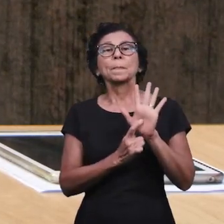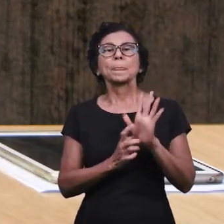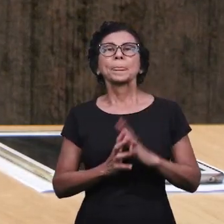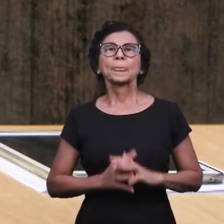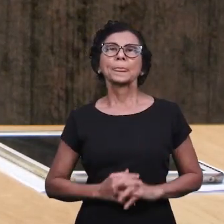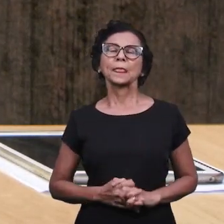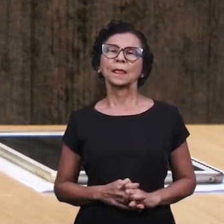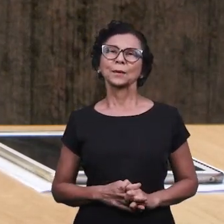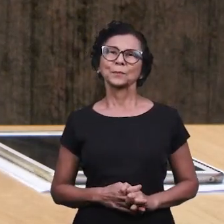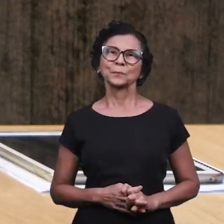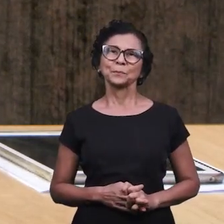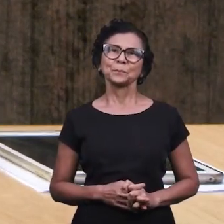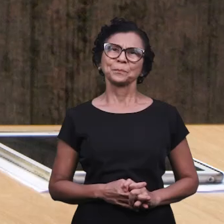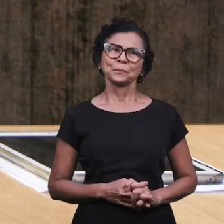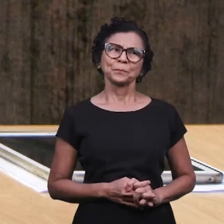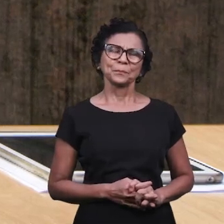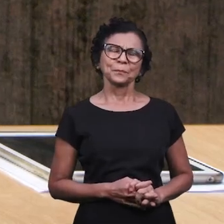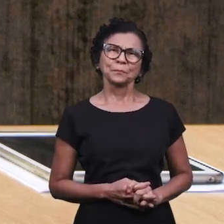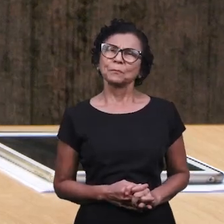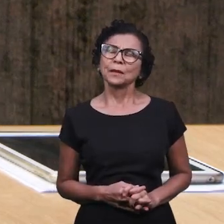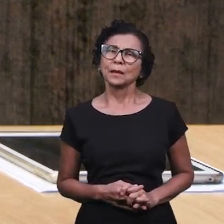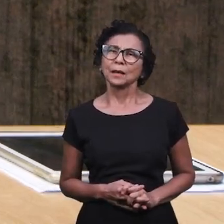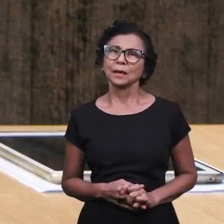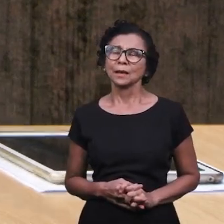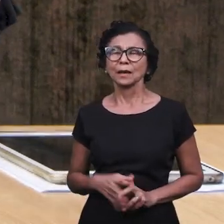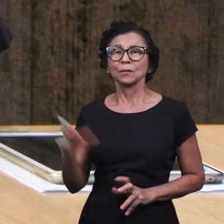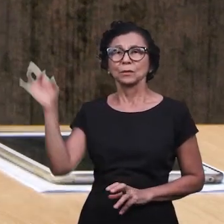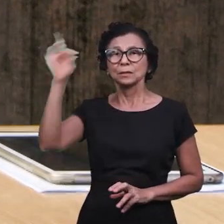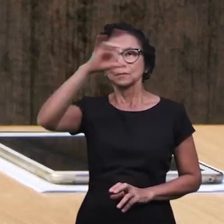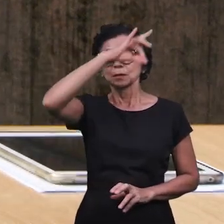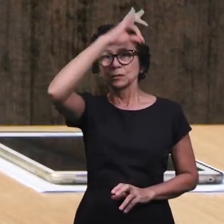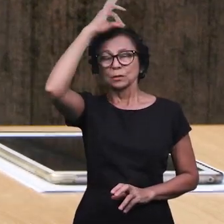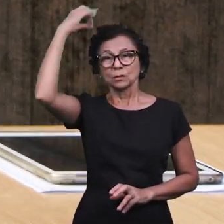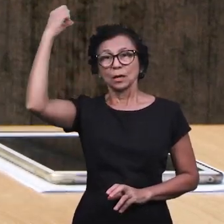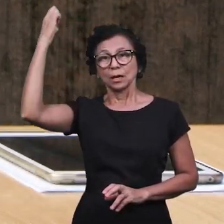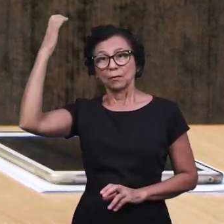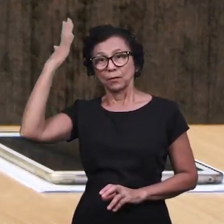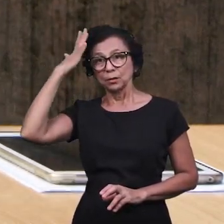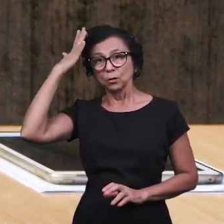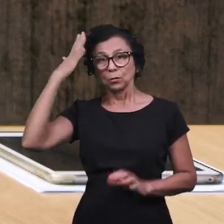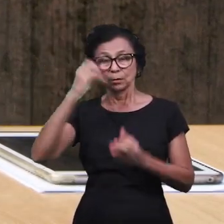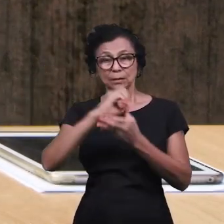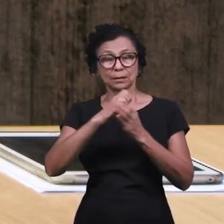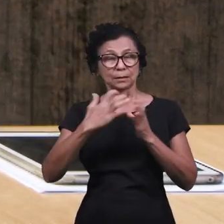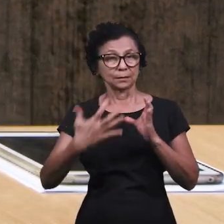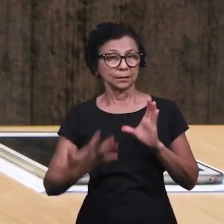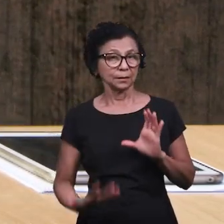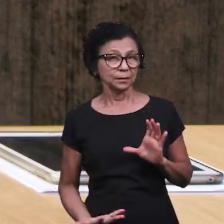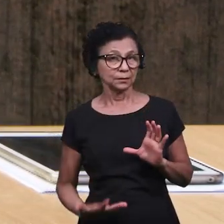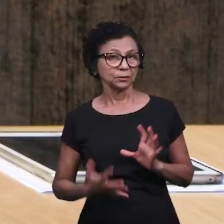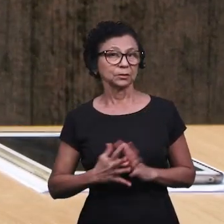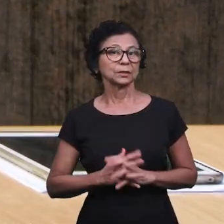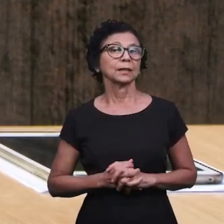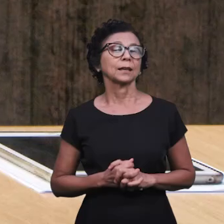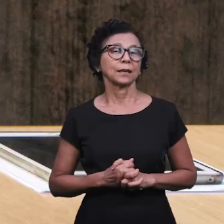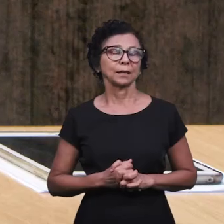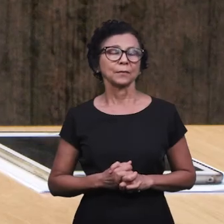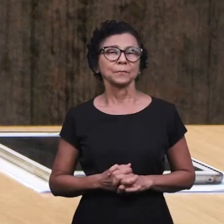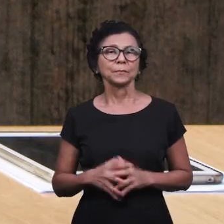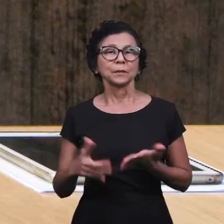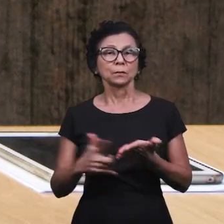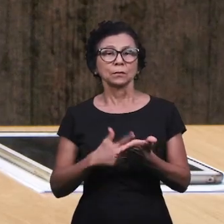que o Espírito Santo deixou essas características evidenciadas, que está no texto seguinte daquele que foi lido. Exatamente. Em